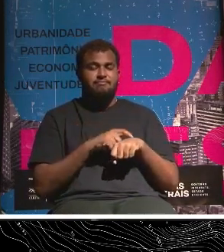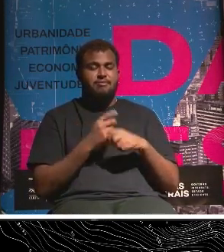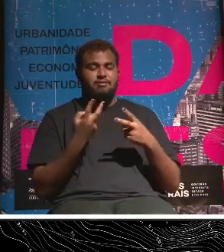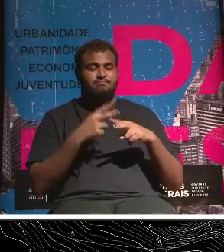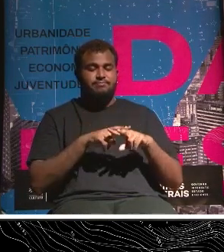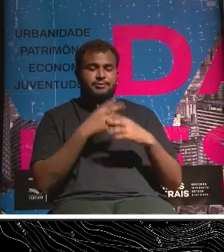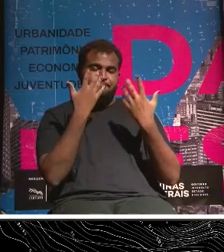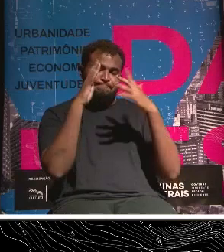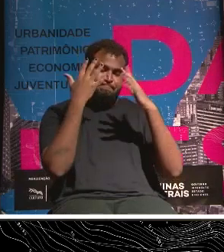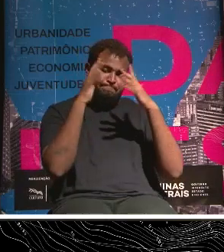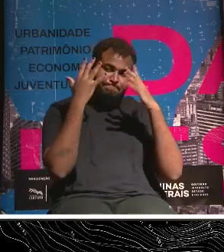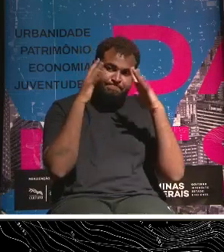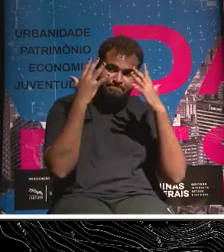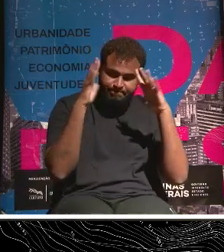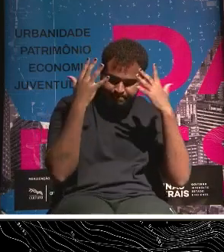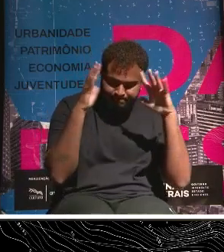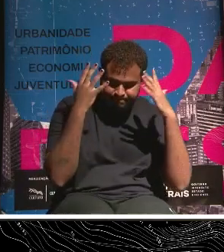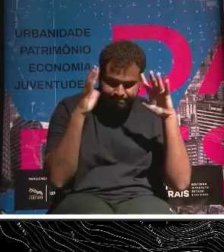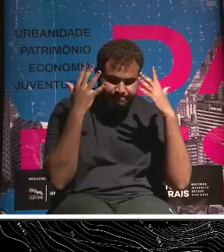isso.